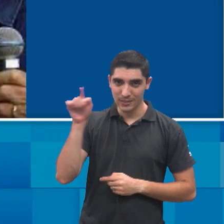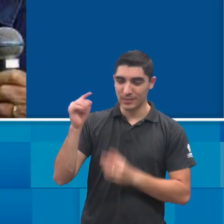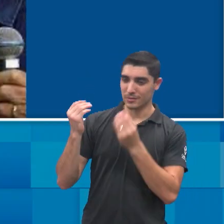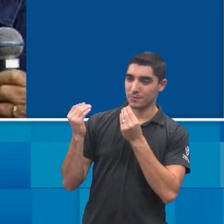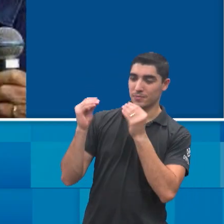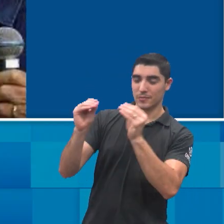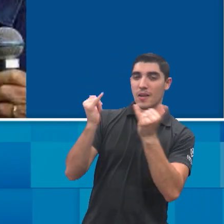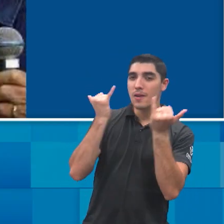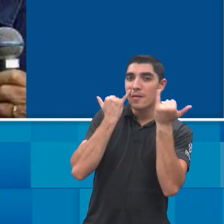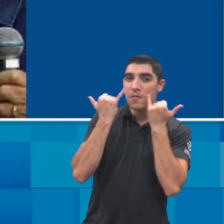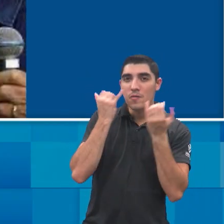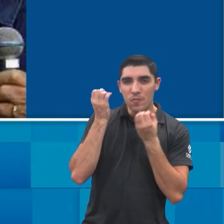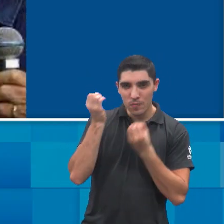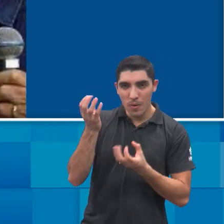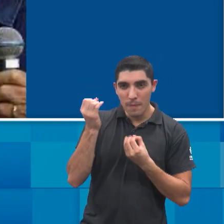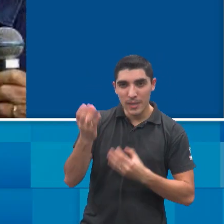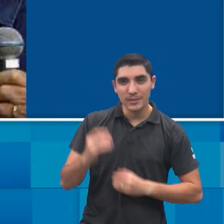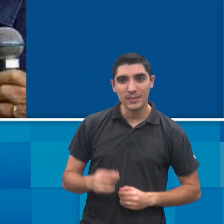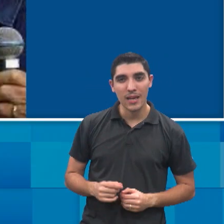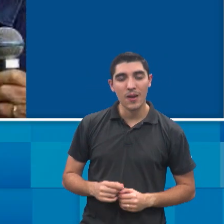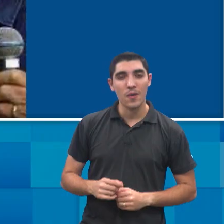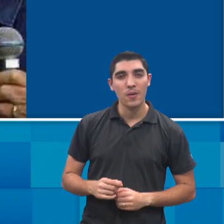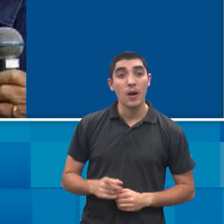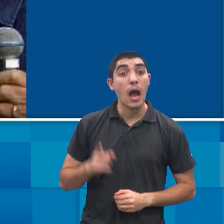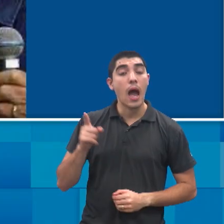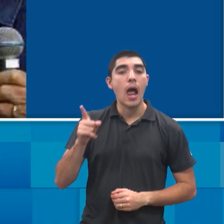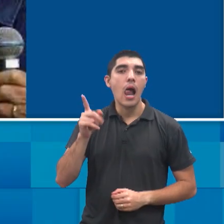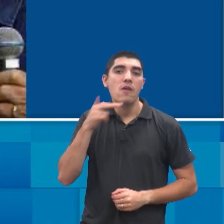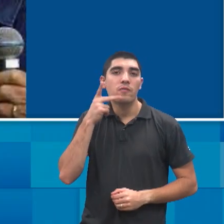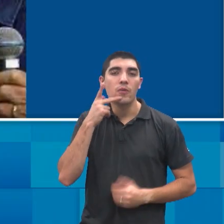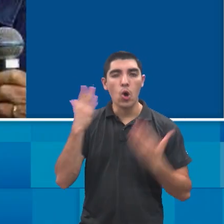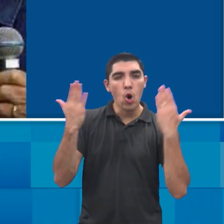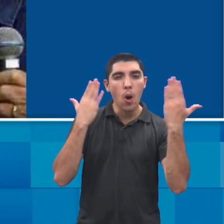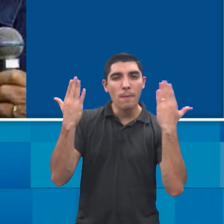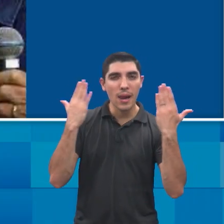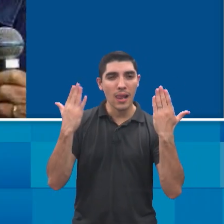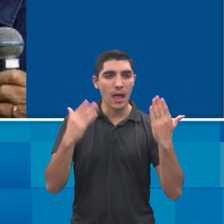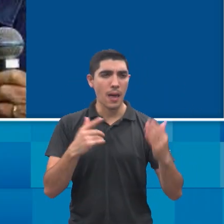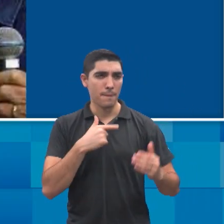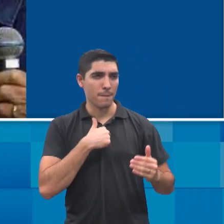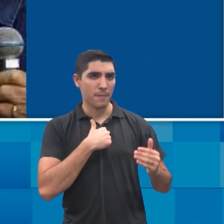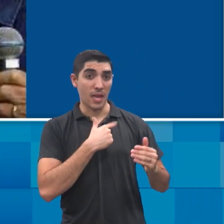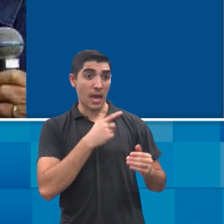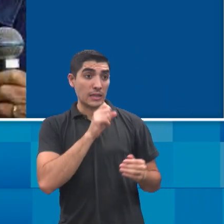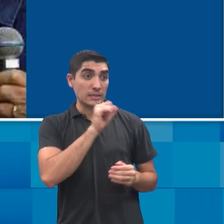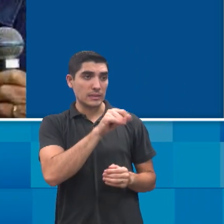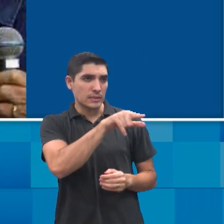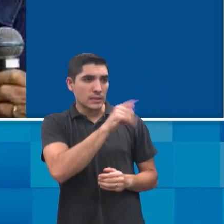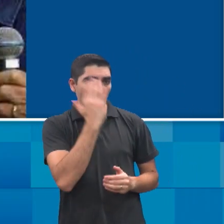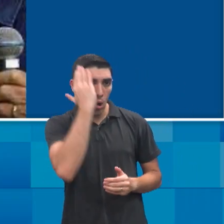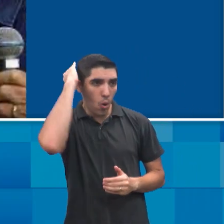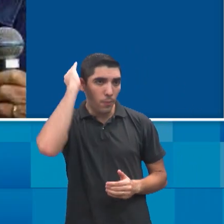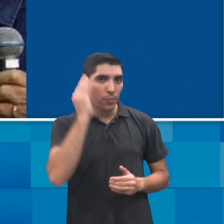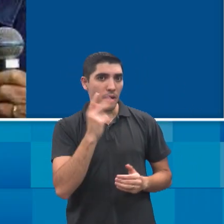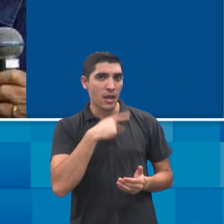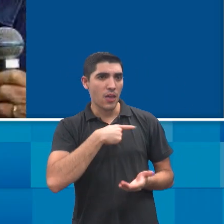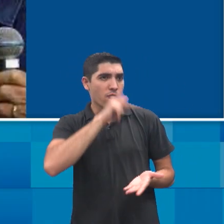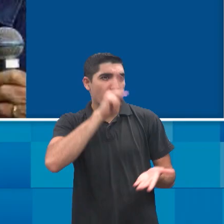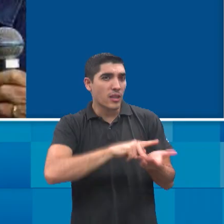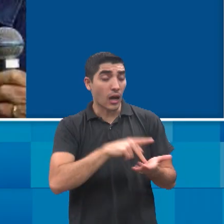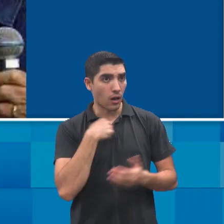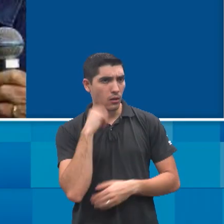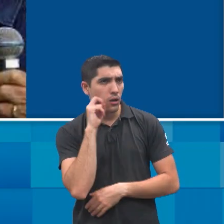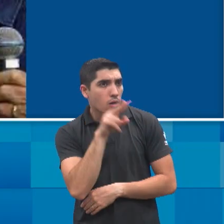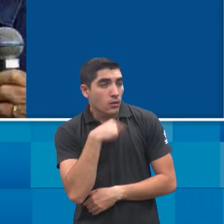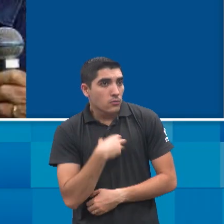como se as minhas frases fossem verdadeiras. Eu confesso que a hora que ele colocou a primeira imagem, eu gelei.